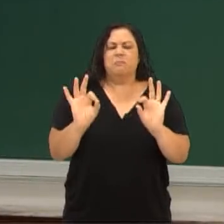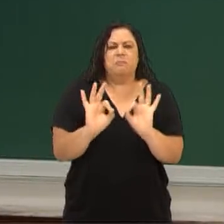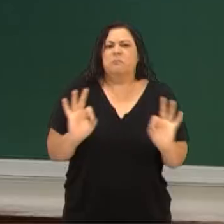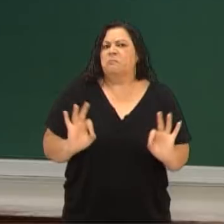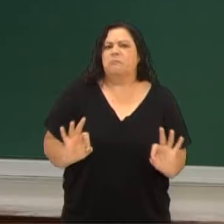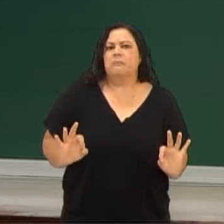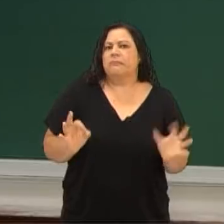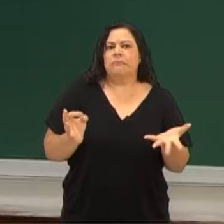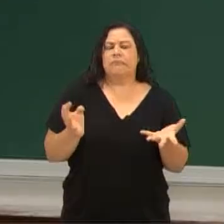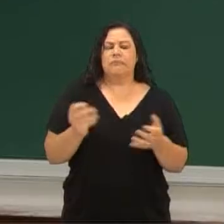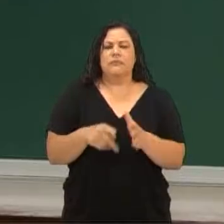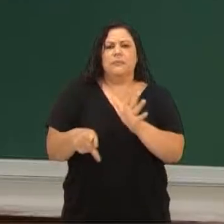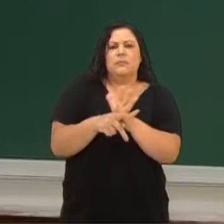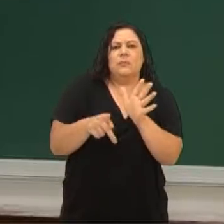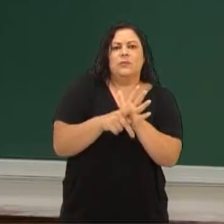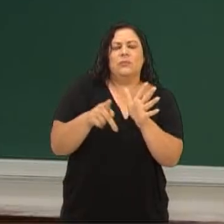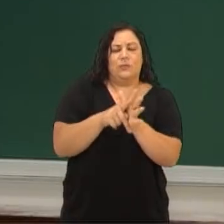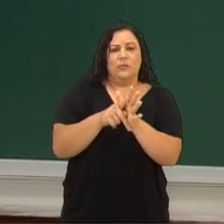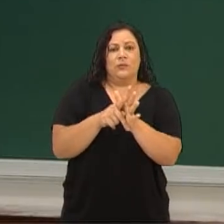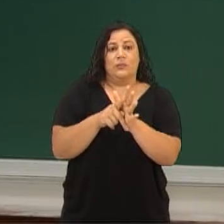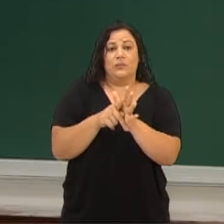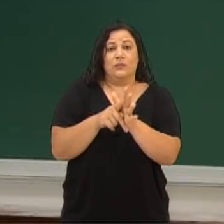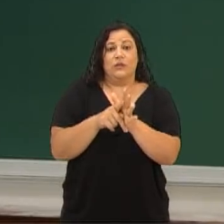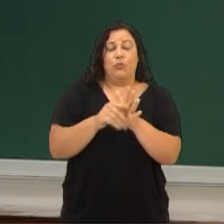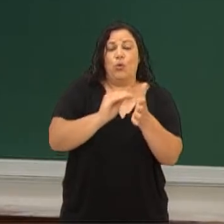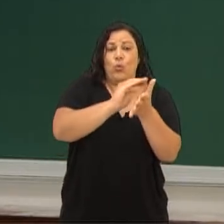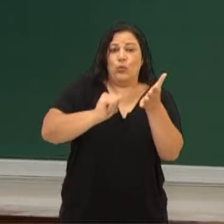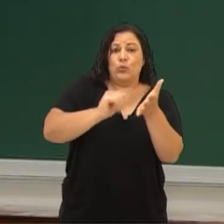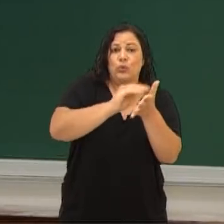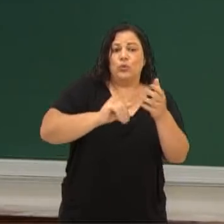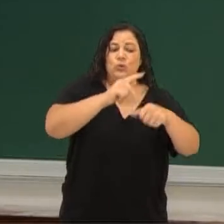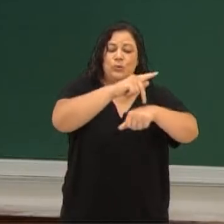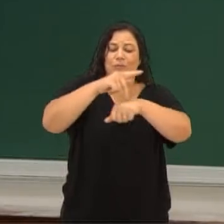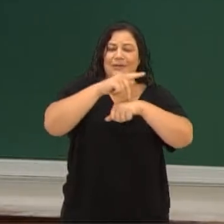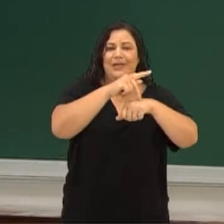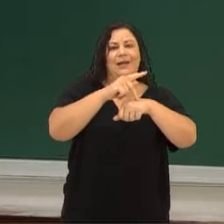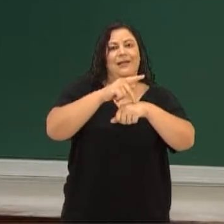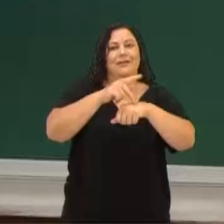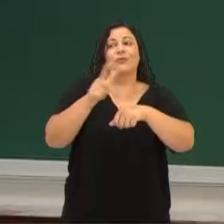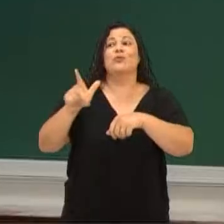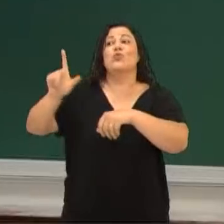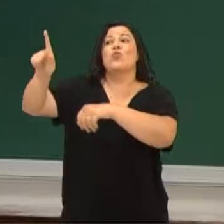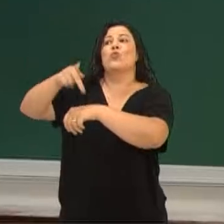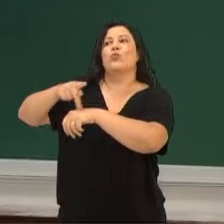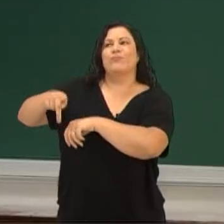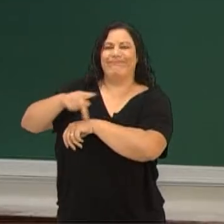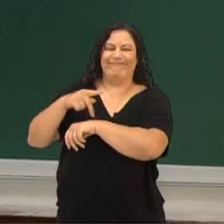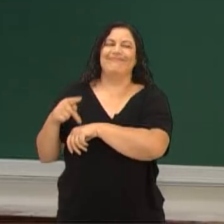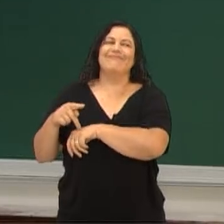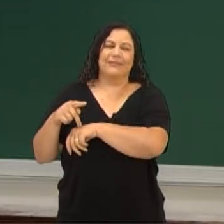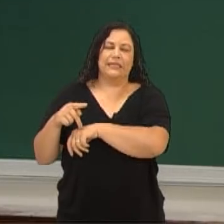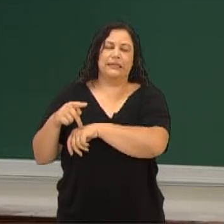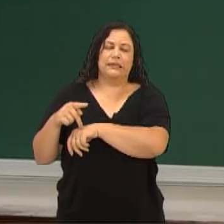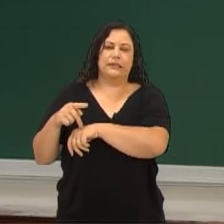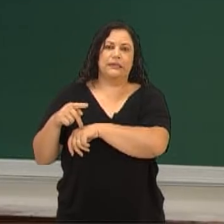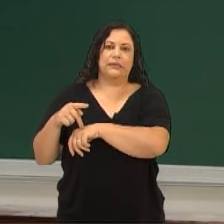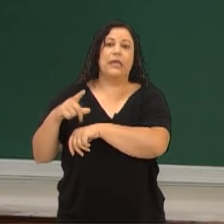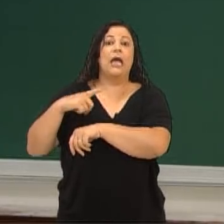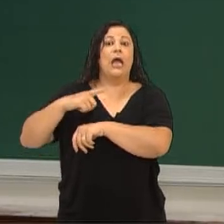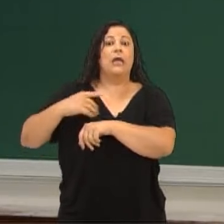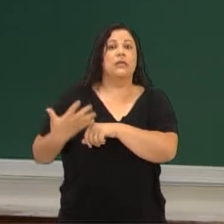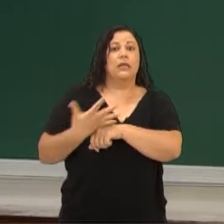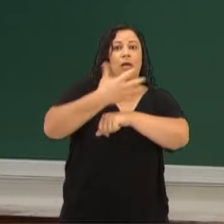As mineradoras são normalmente controladas por capital externo. Houve a descolonização do continente